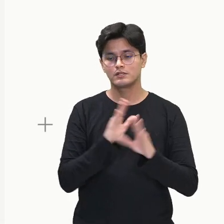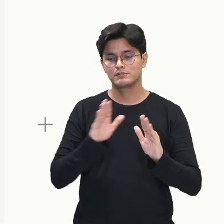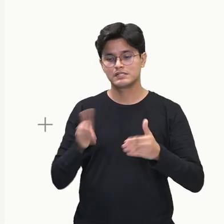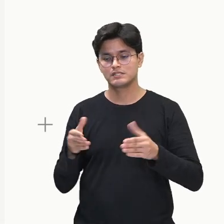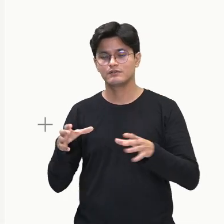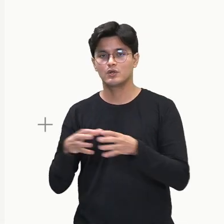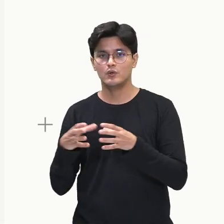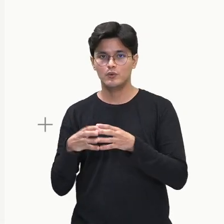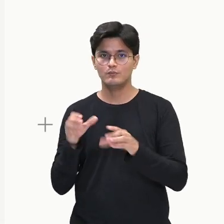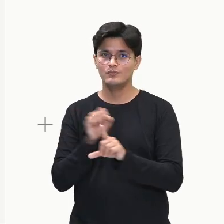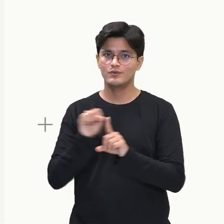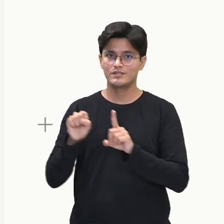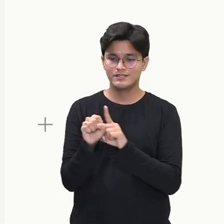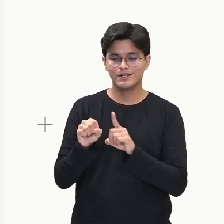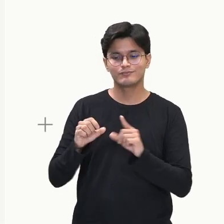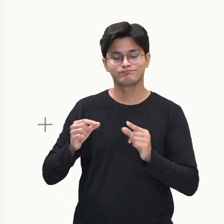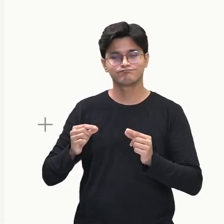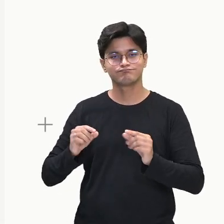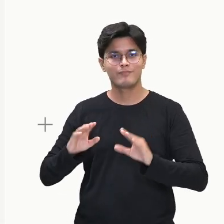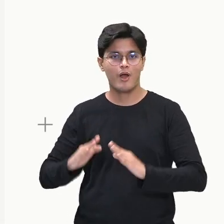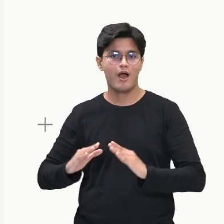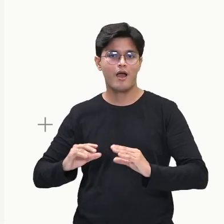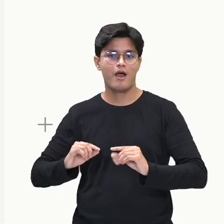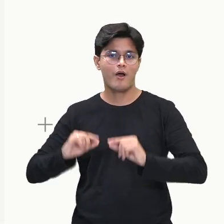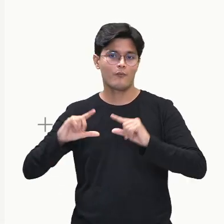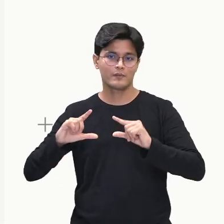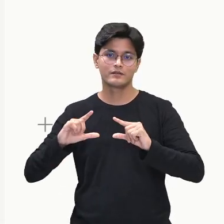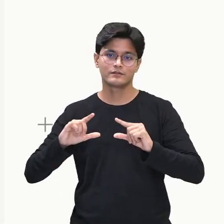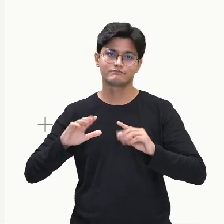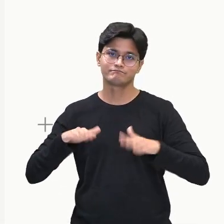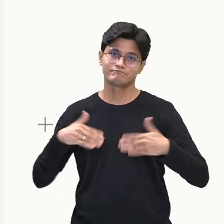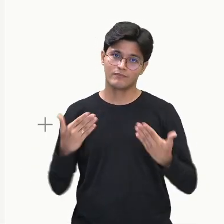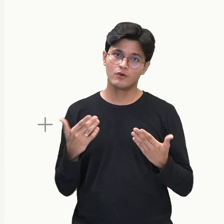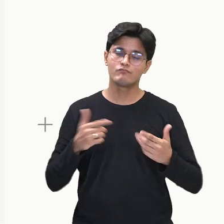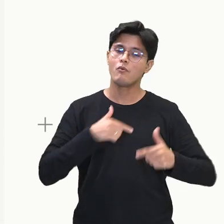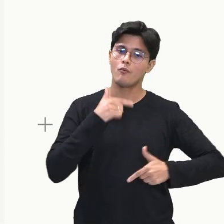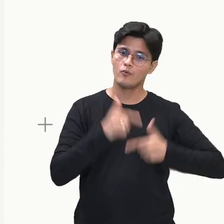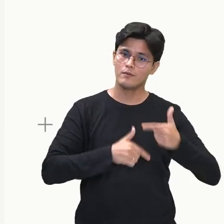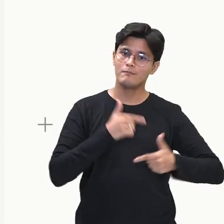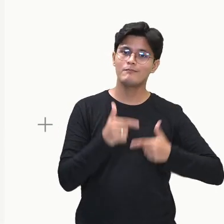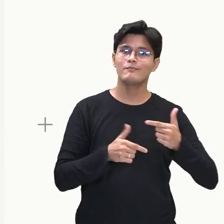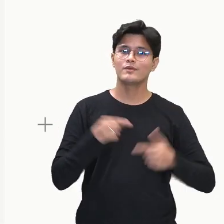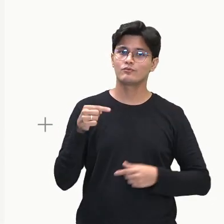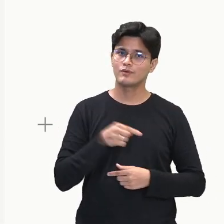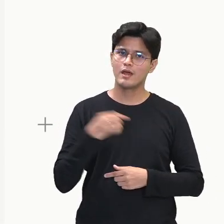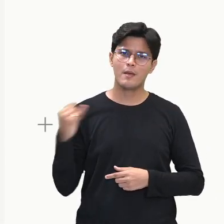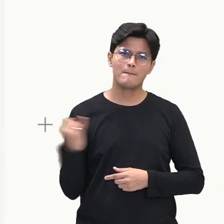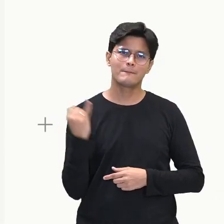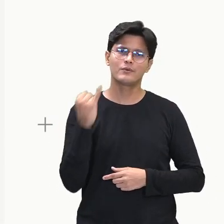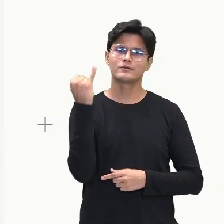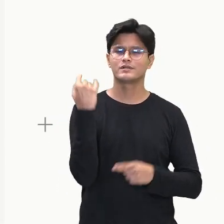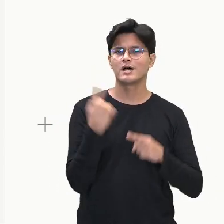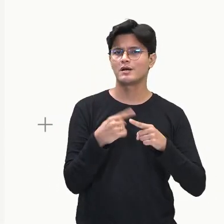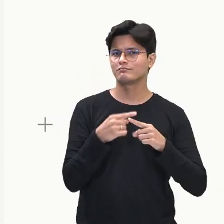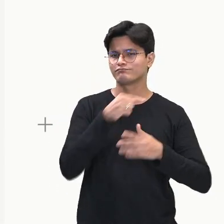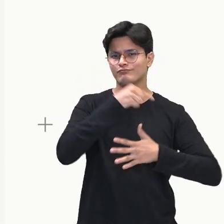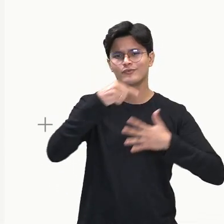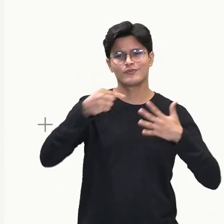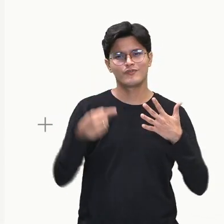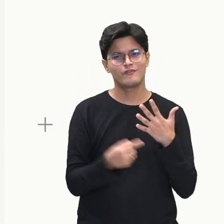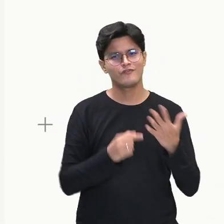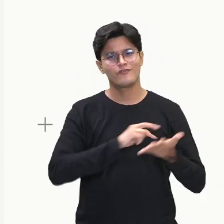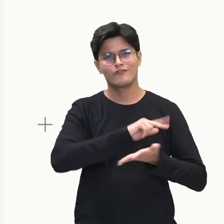se intensifique, tá? Então o emprego é importante por diversos aspectos, gente.